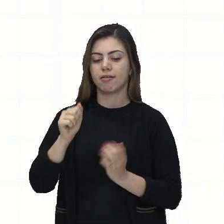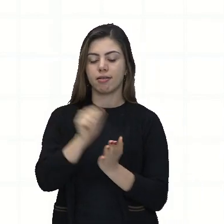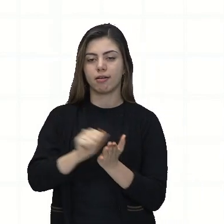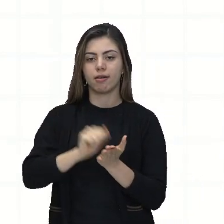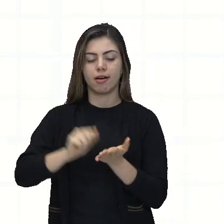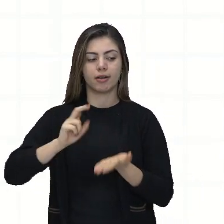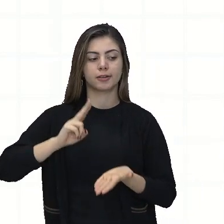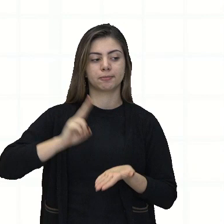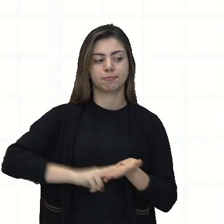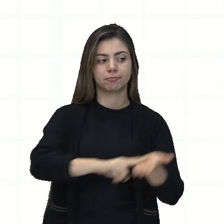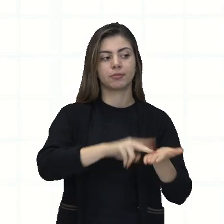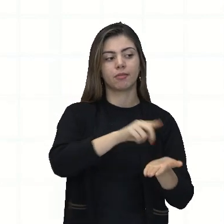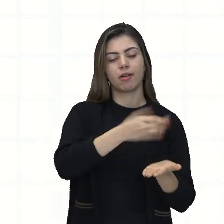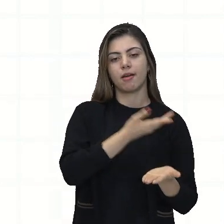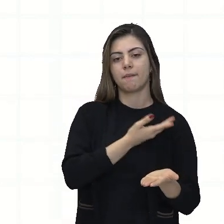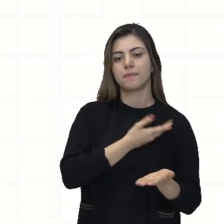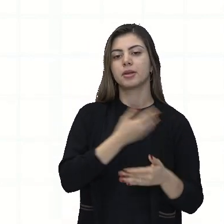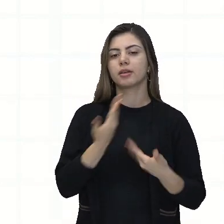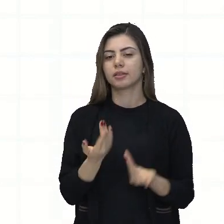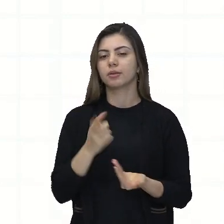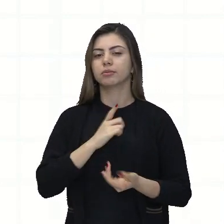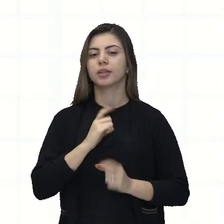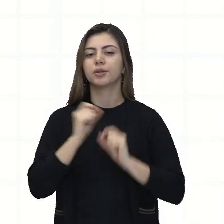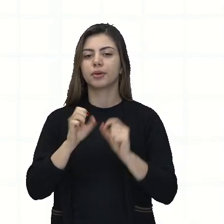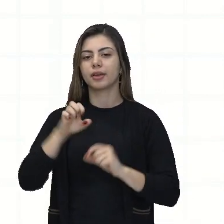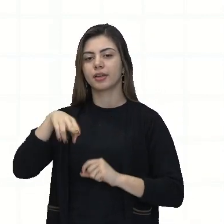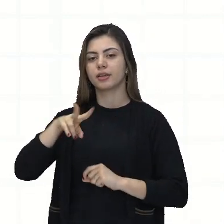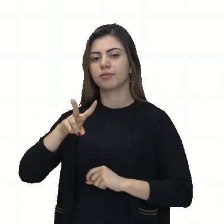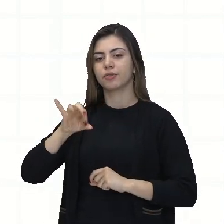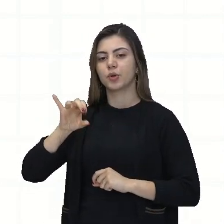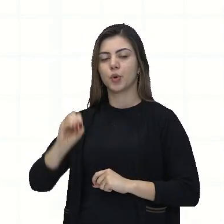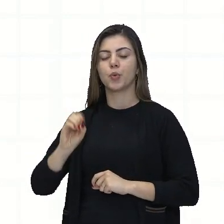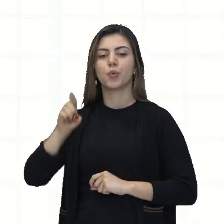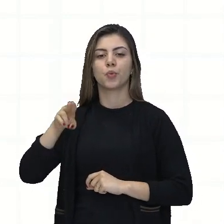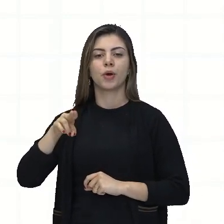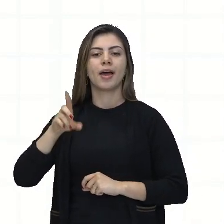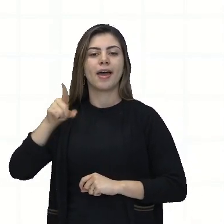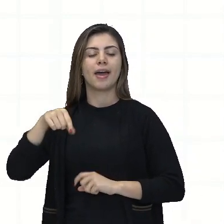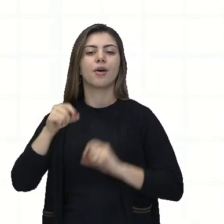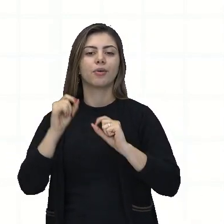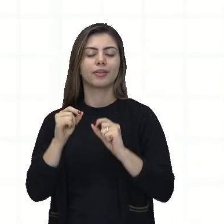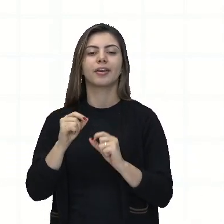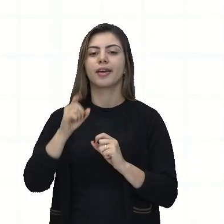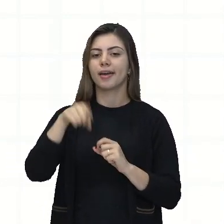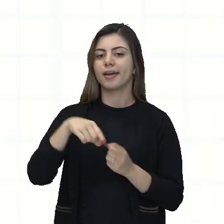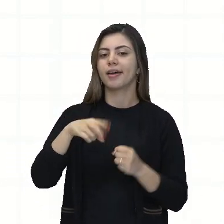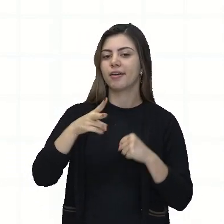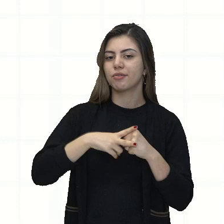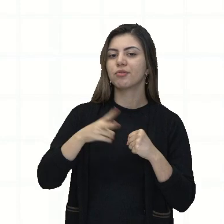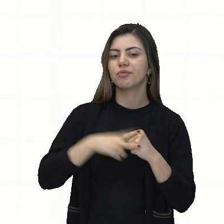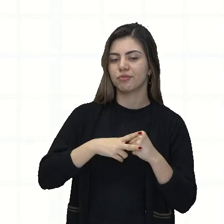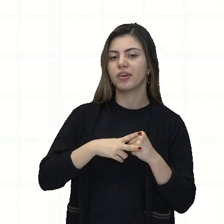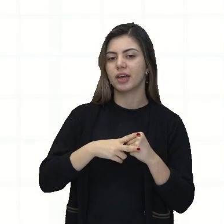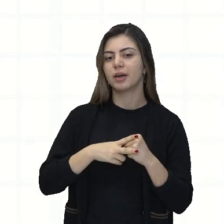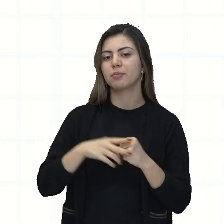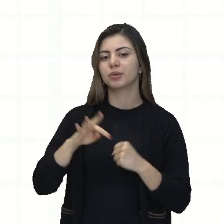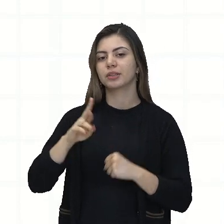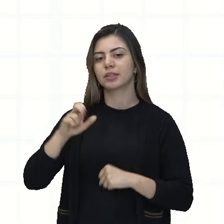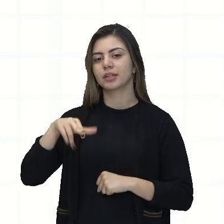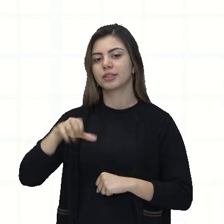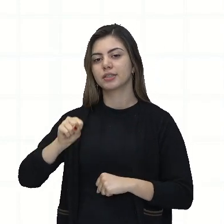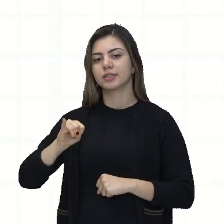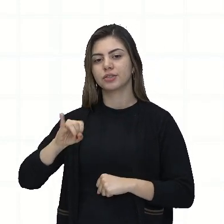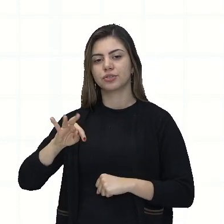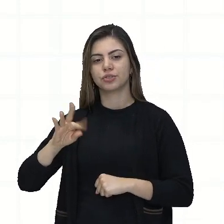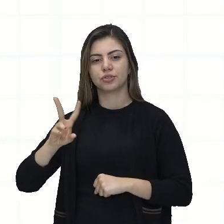sua amiga. Então, o verbo enviou é transitivo e uma carta é o objeto direto, enquanto a sua amiga é o objeto indireto, indicando a quem foi enviado,